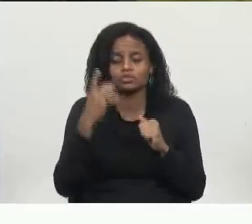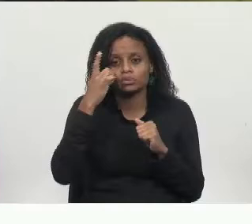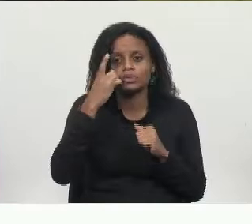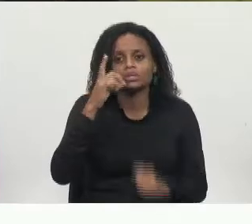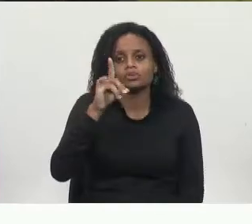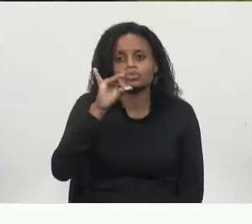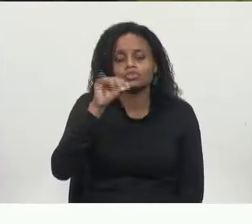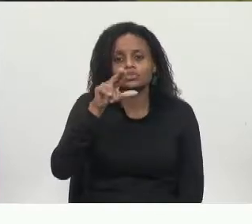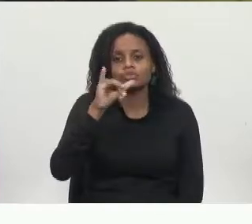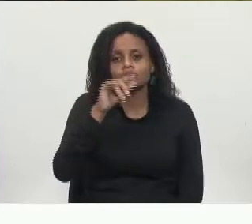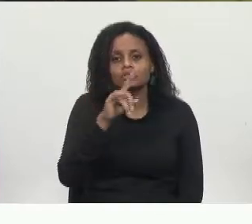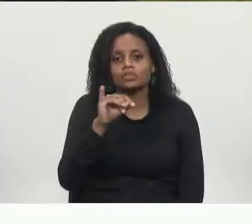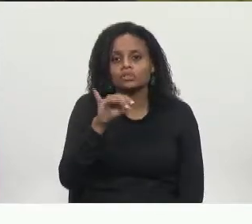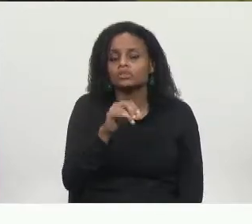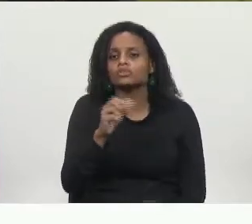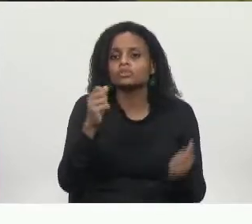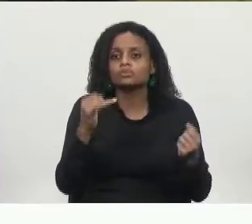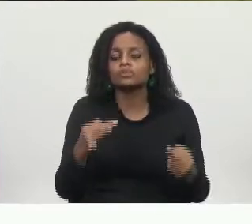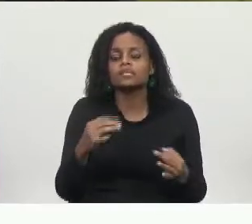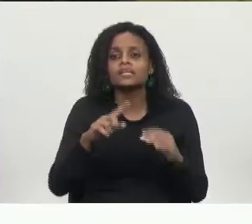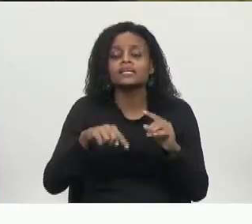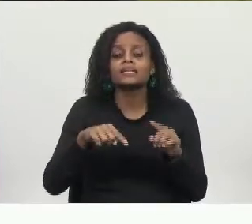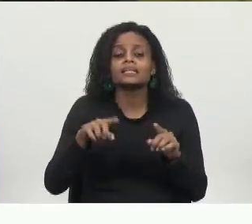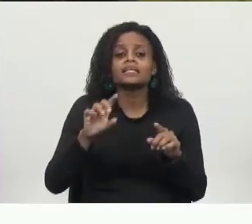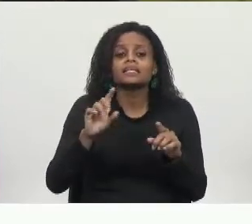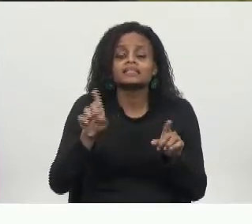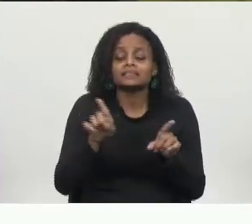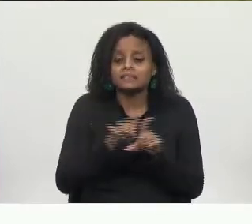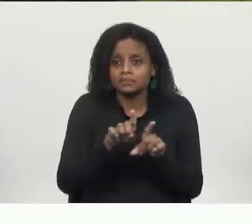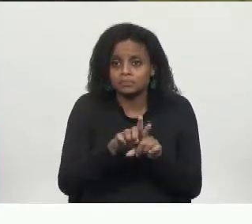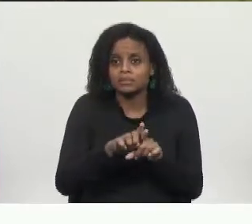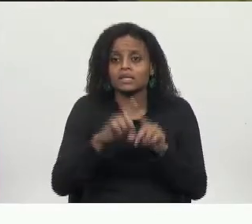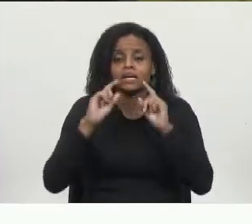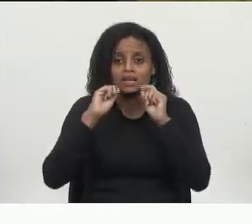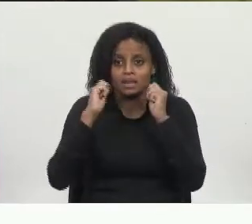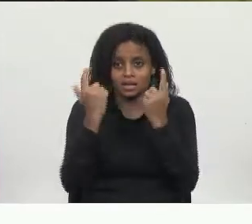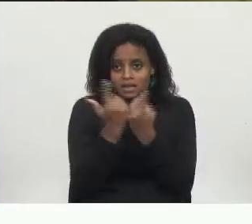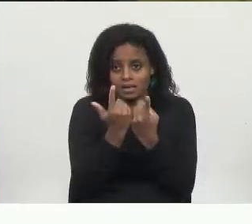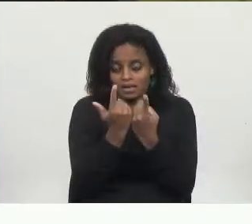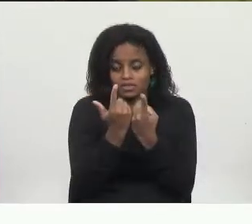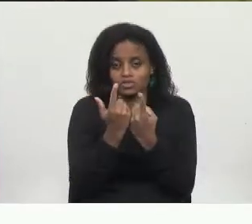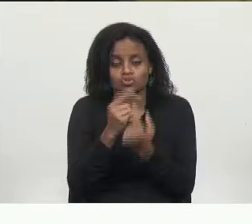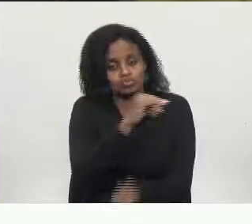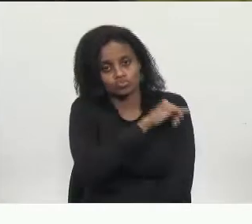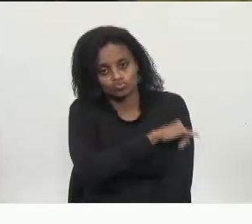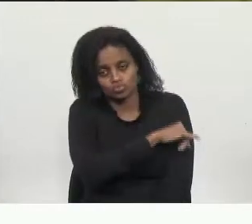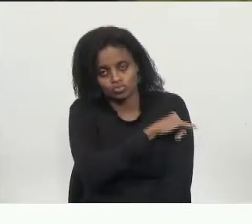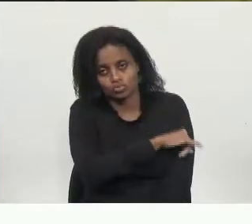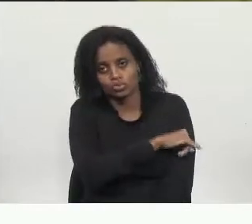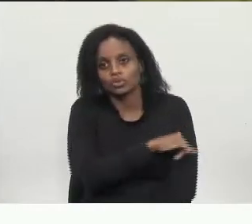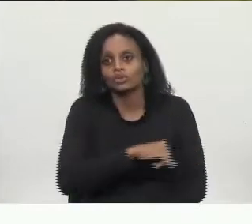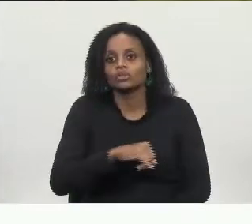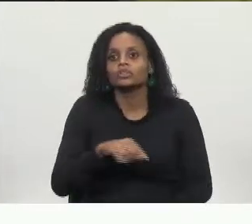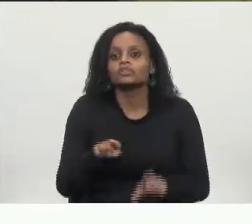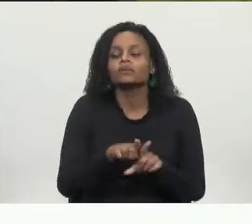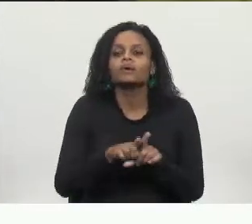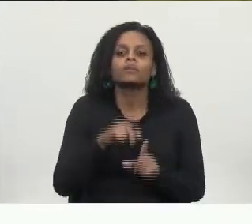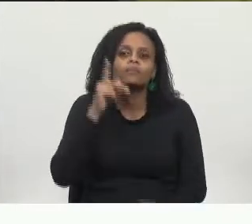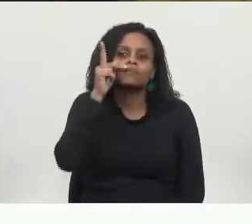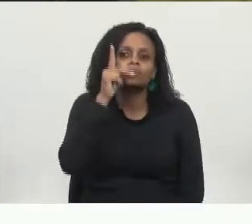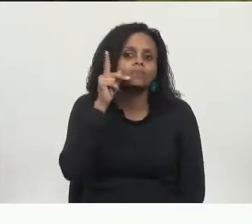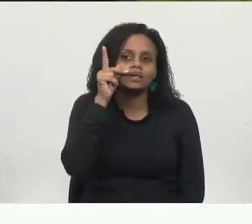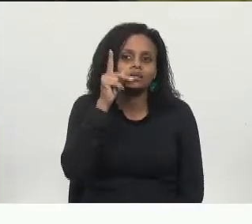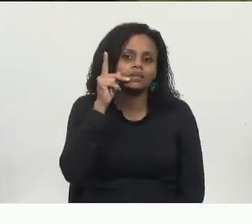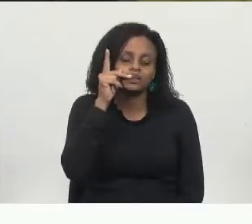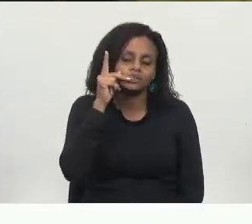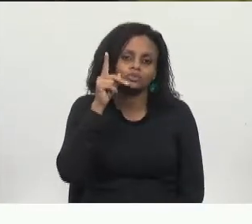coloca, além da Assembleia Legislativa do Estado do Rio de Janeiro, ele coloca o Estado do Rio de Janeiro, ele coloca também o plenário